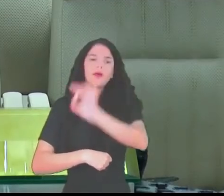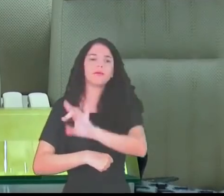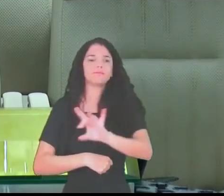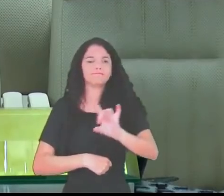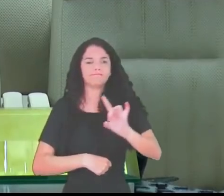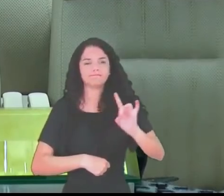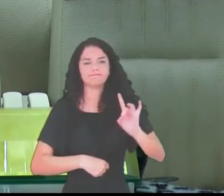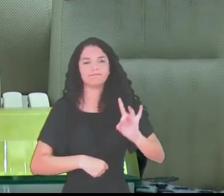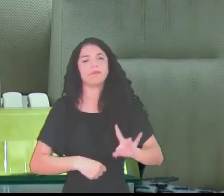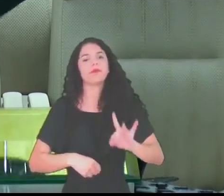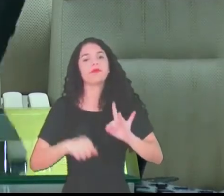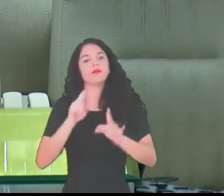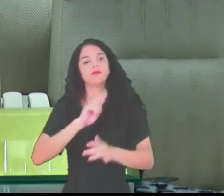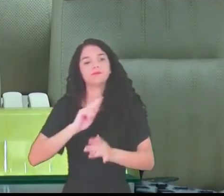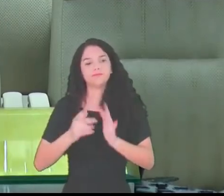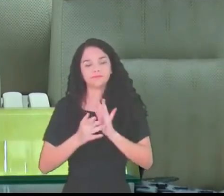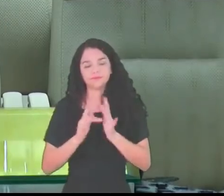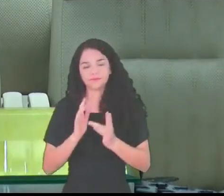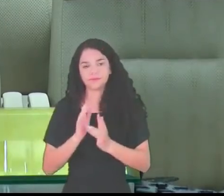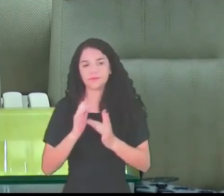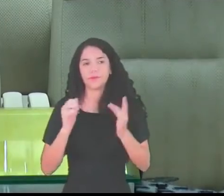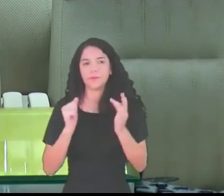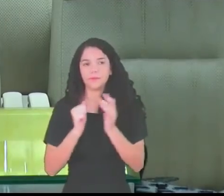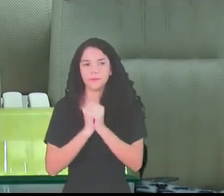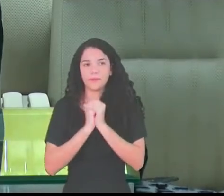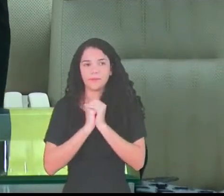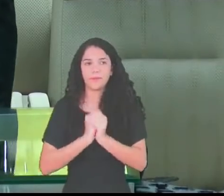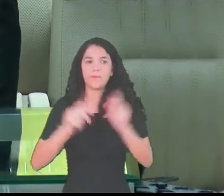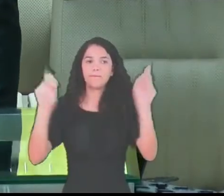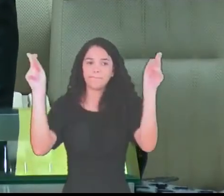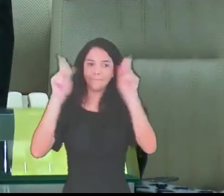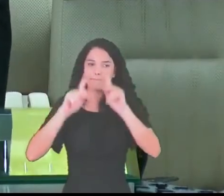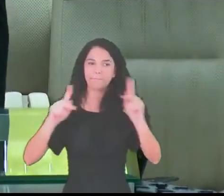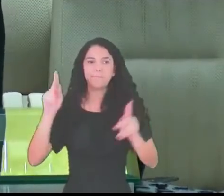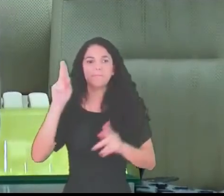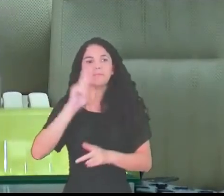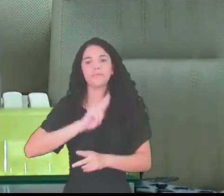o povo de Deus diz: vão em paz, não contendam pelo caminho, em nome de Jesus. Amém.